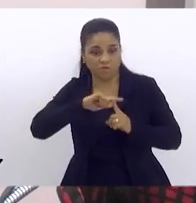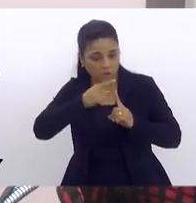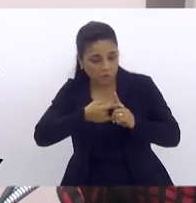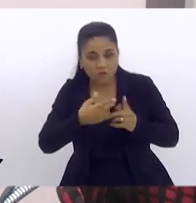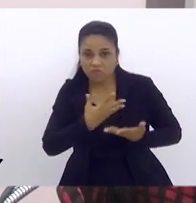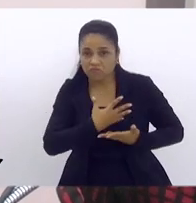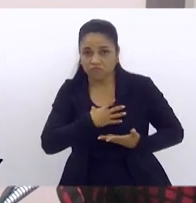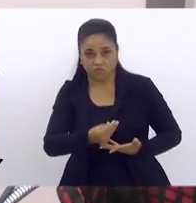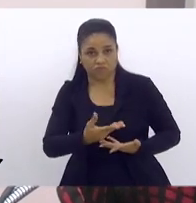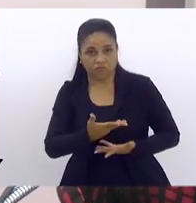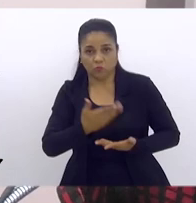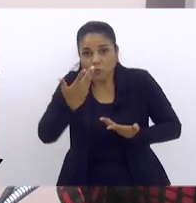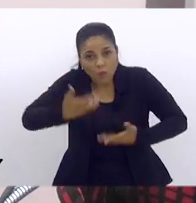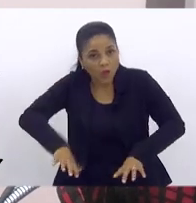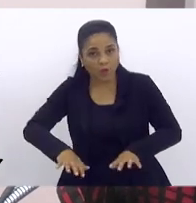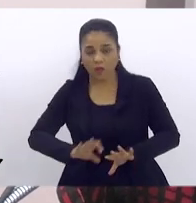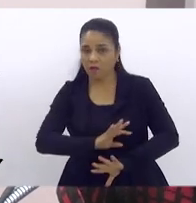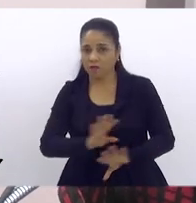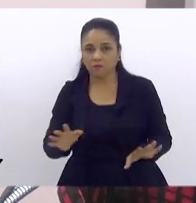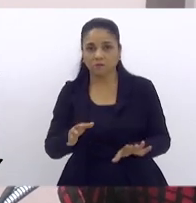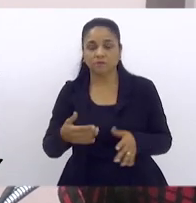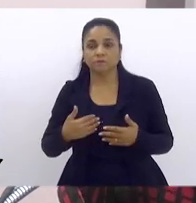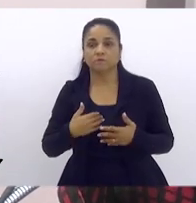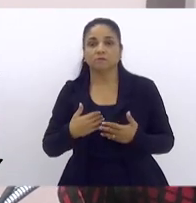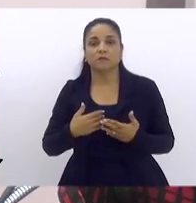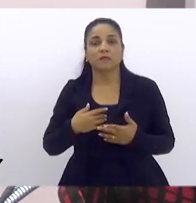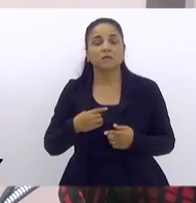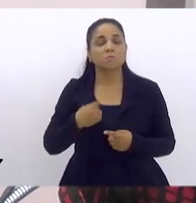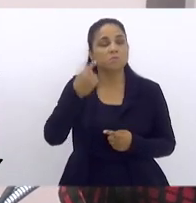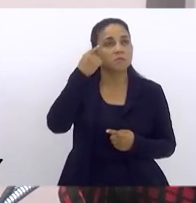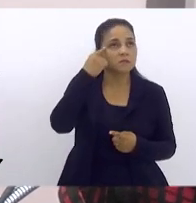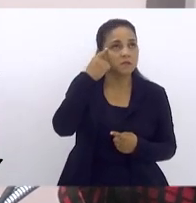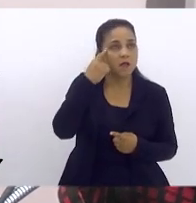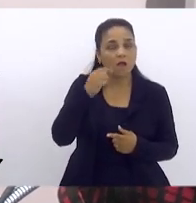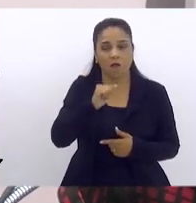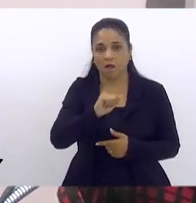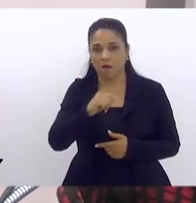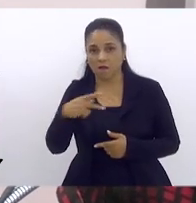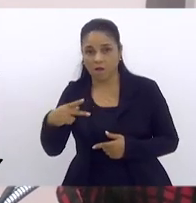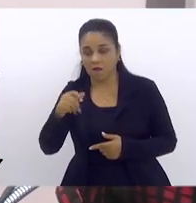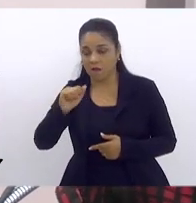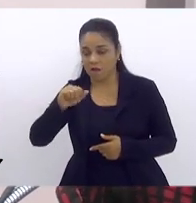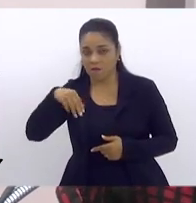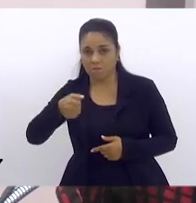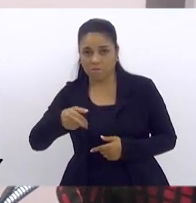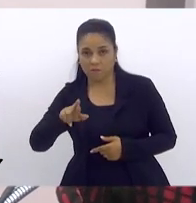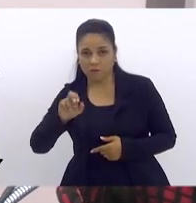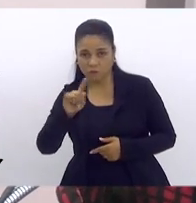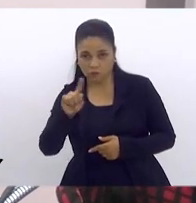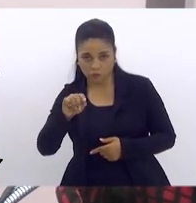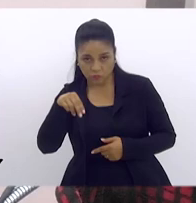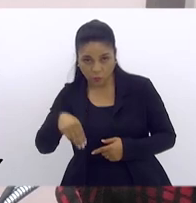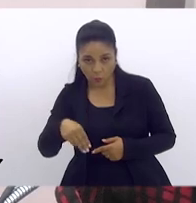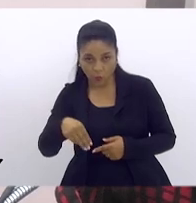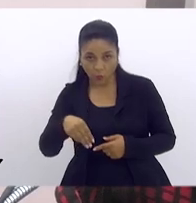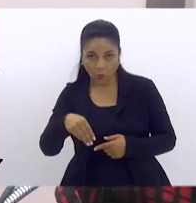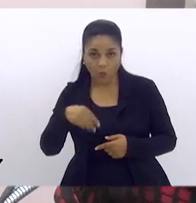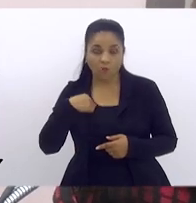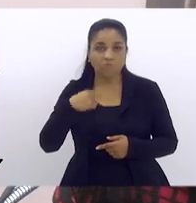assim a gente tem que ver até que ponto realmente a Amazon fez sem pensar ou a Amazon fala assim vocês não querem ser tratados